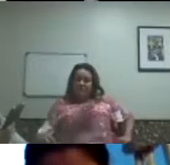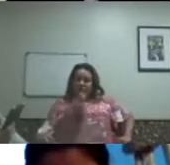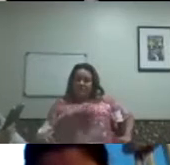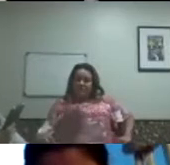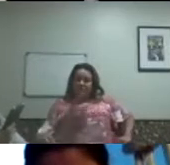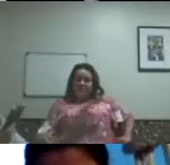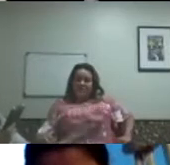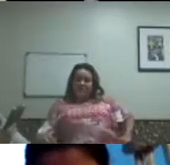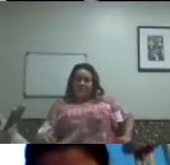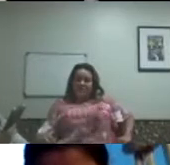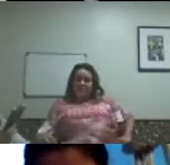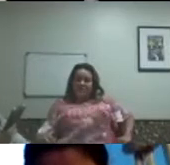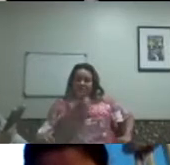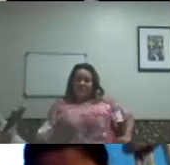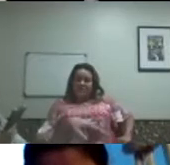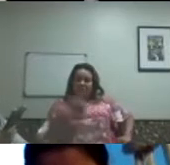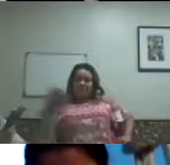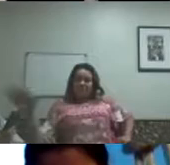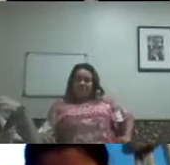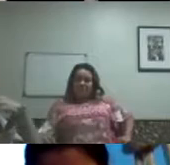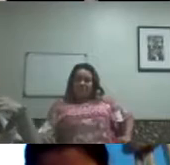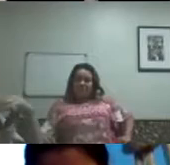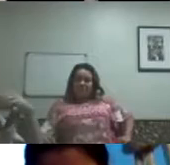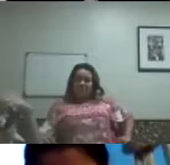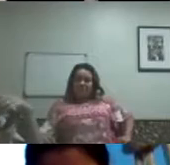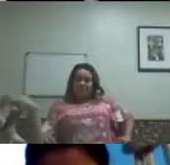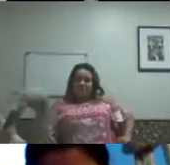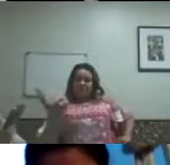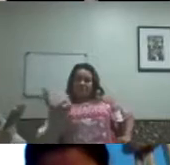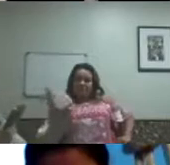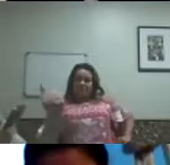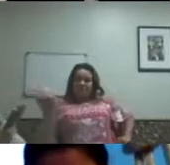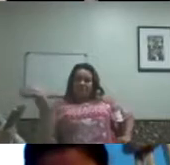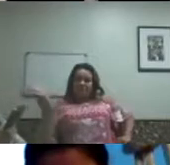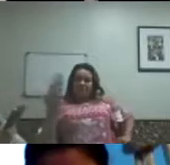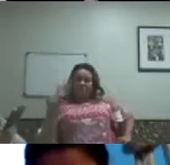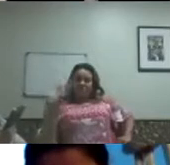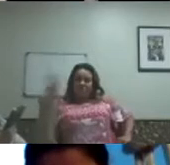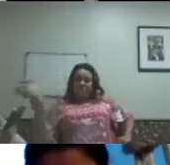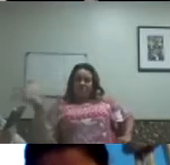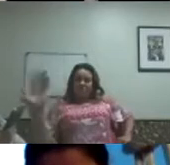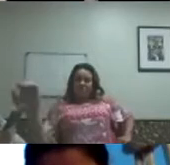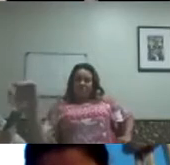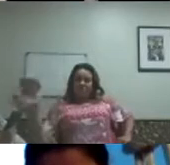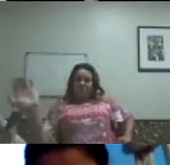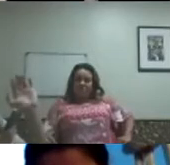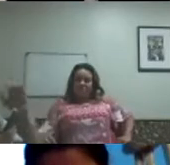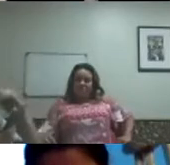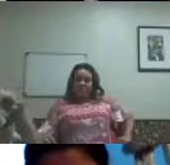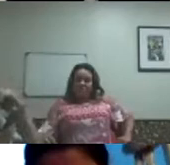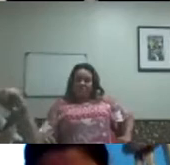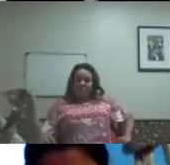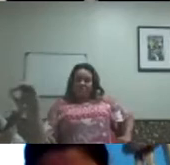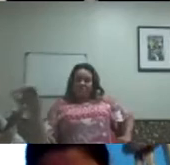readequar. Então, meus queridos colegas, se tem um conselho que, como presidente, eu gostaria muito de dizer para vocês, é